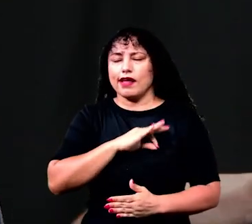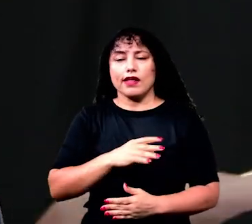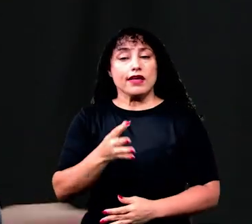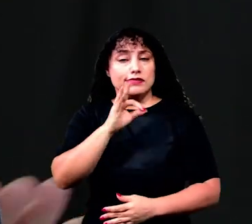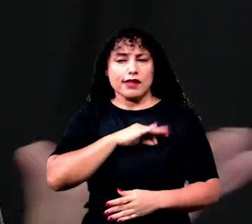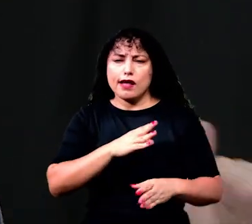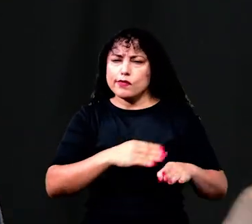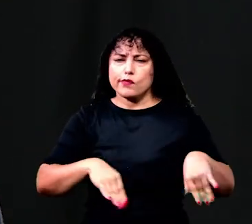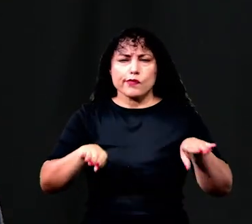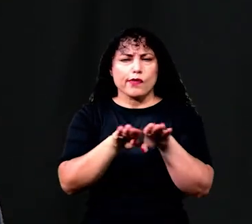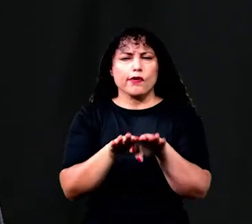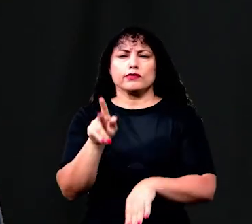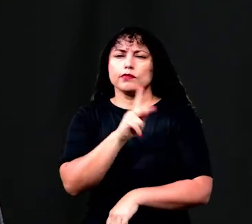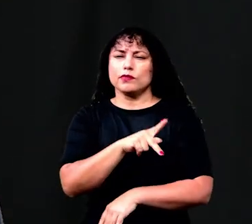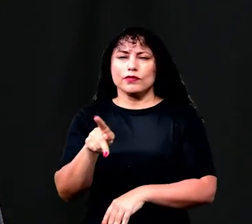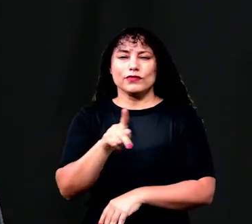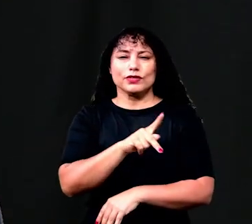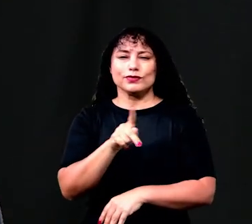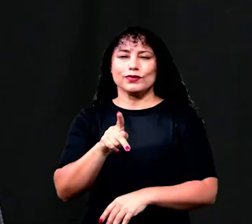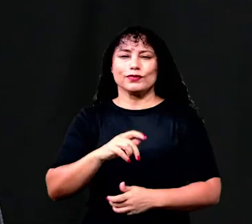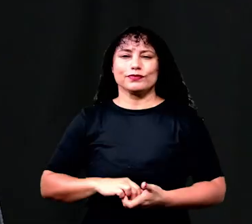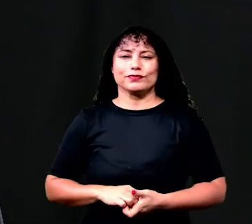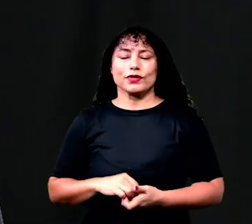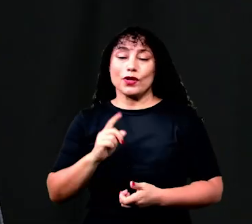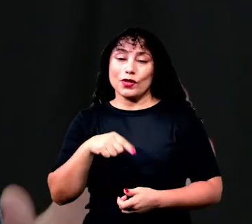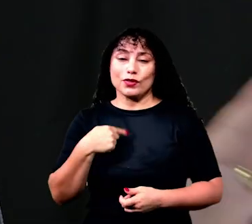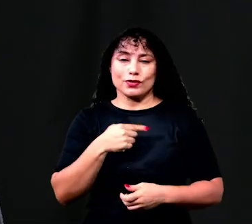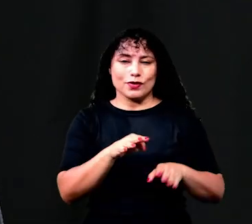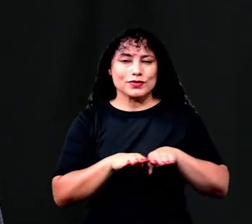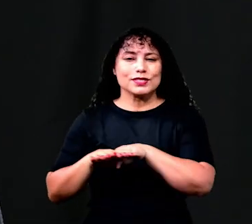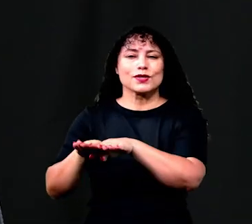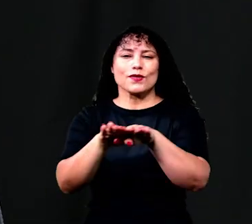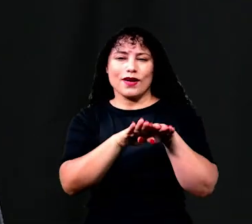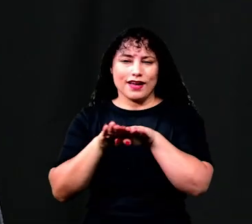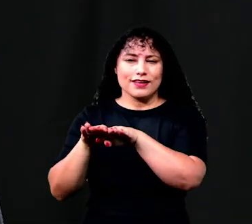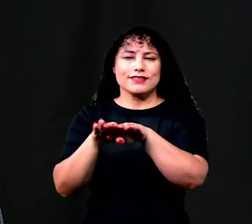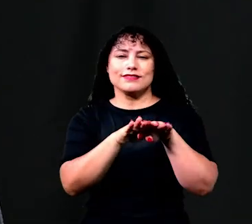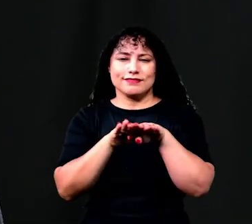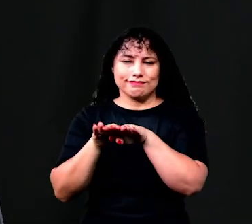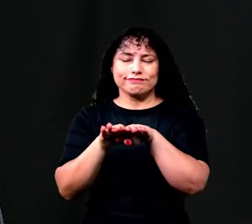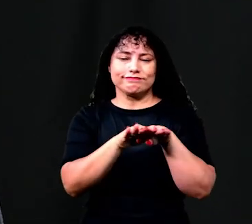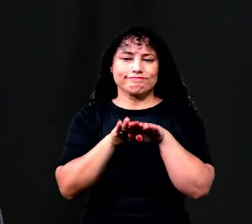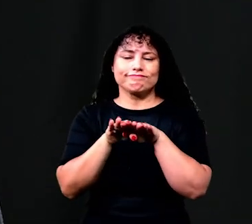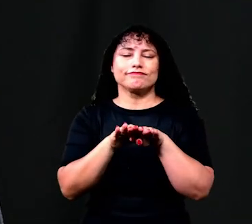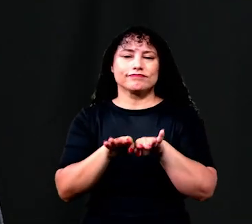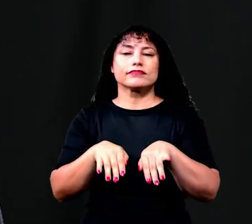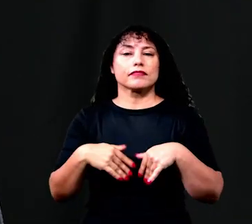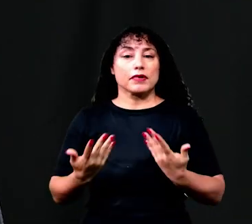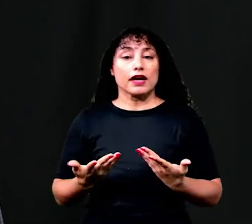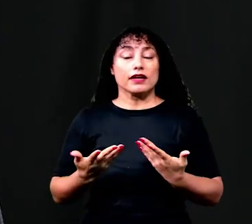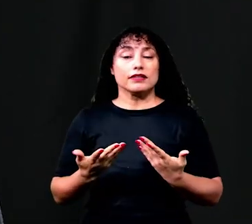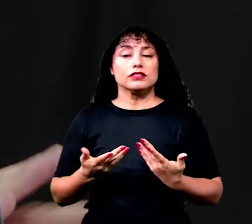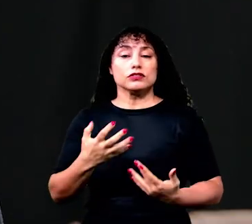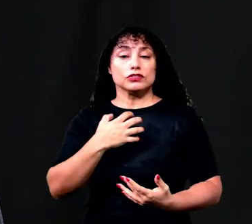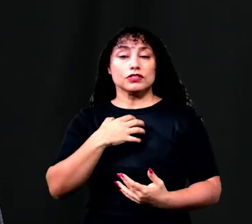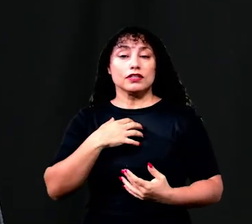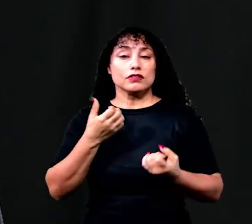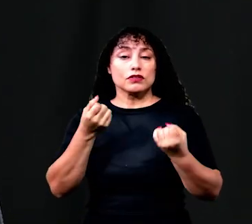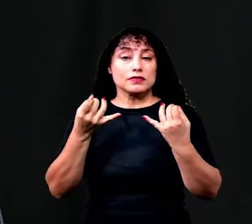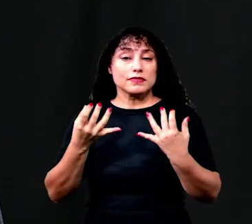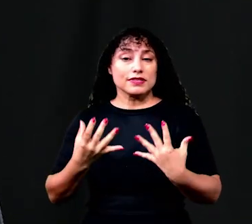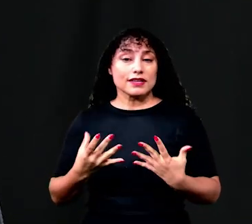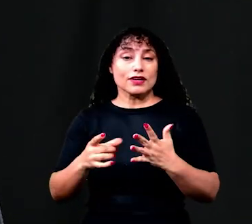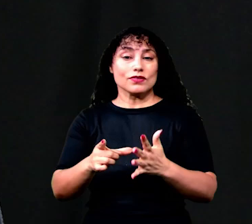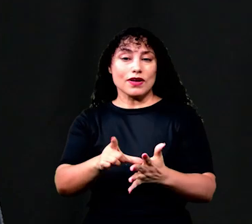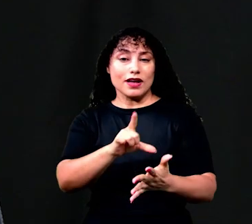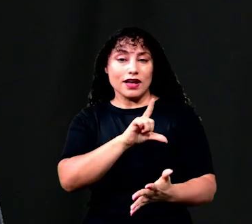é o salário de professor. Somos todos iguais. Então, mas de todo modo, como a